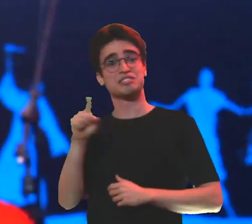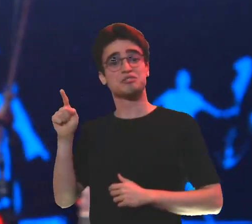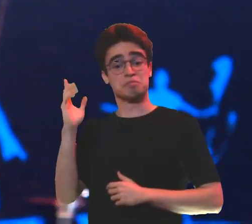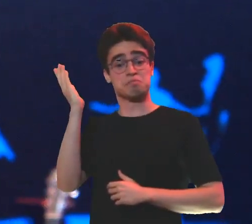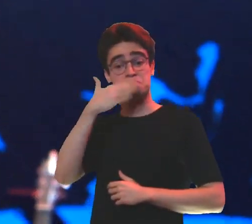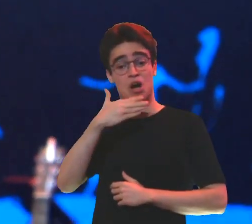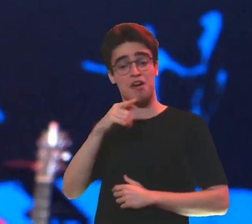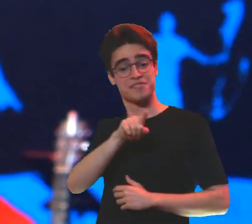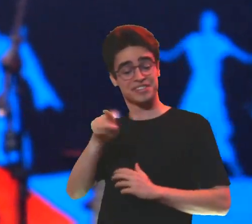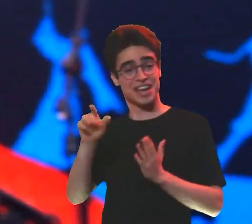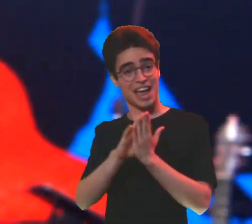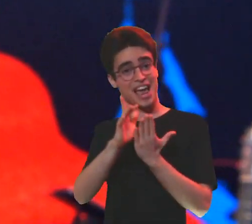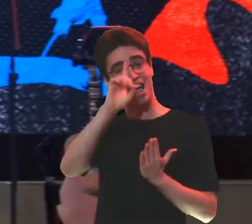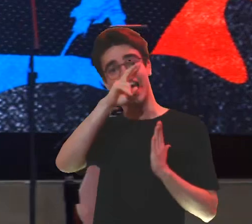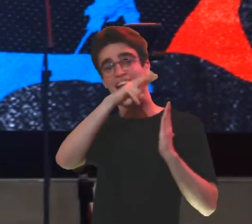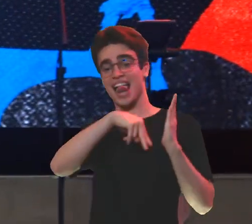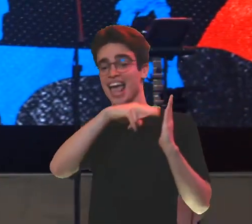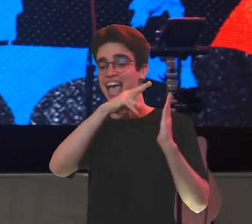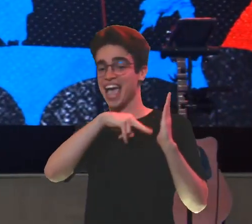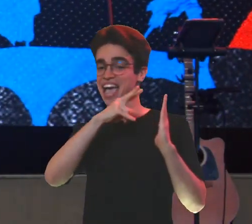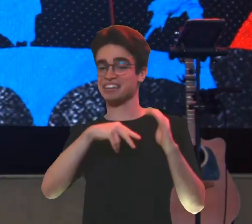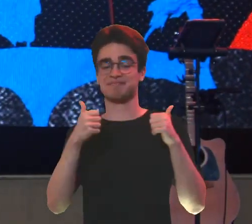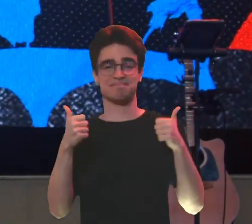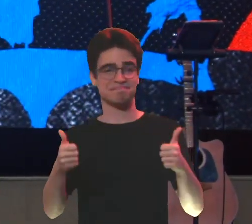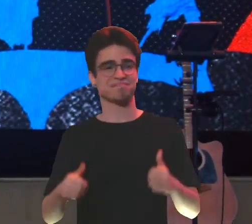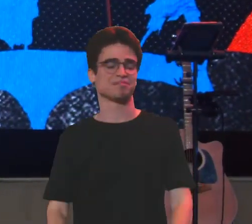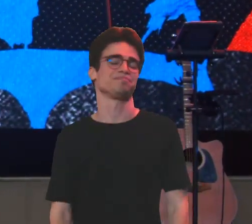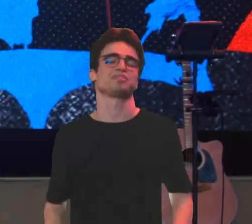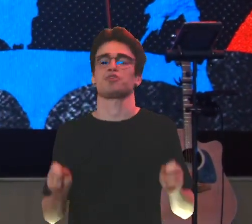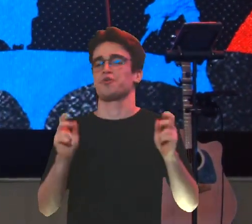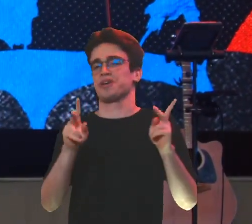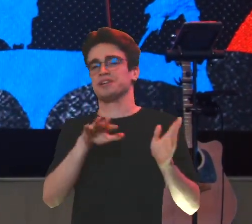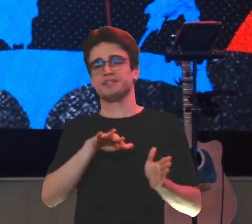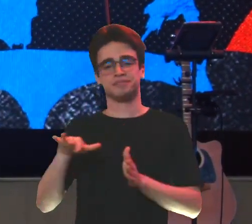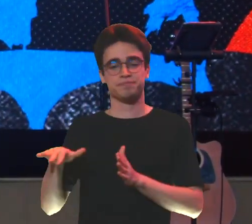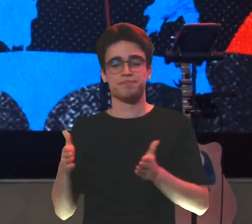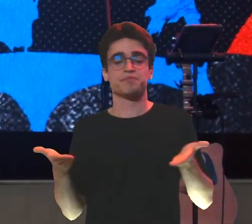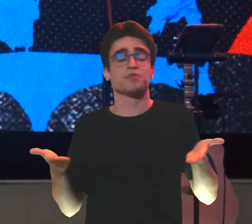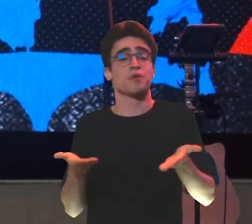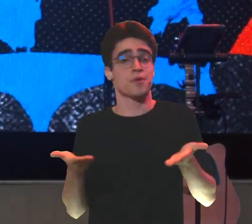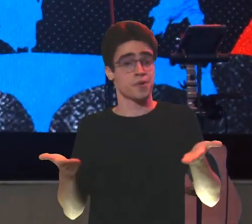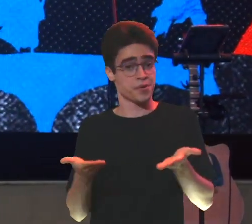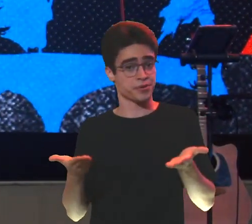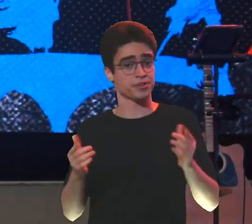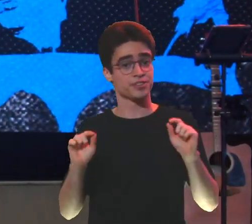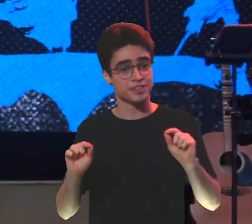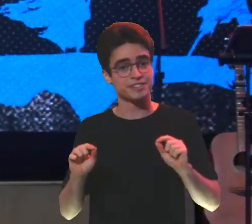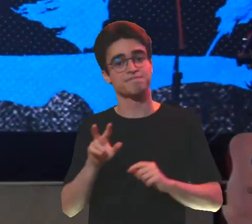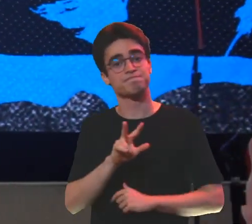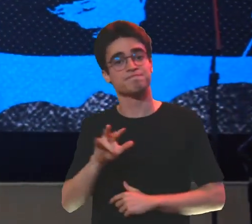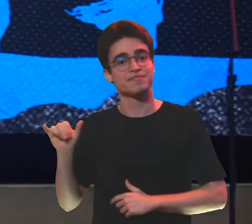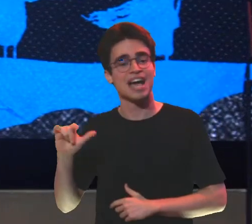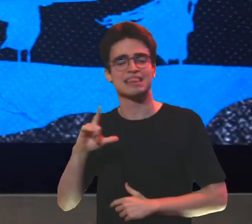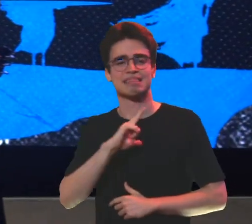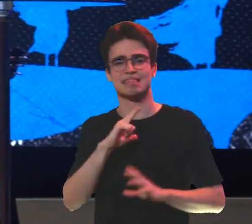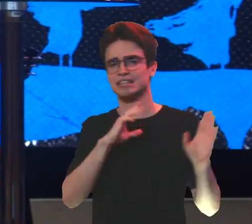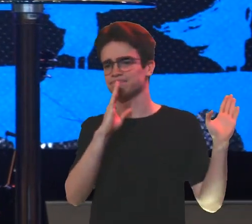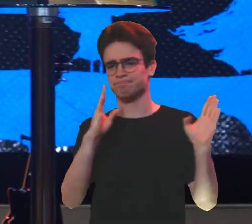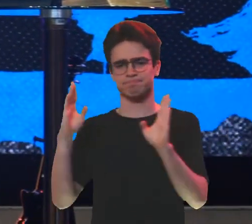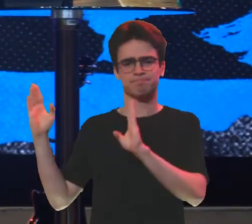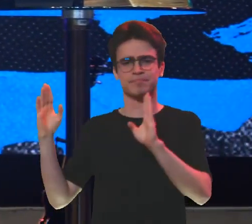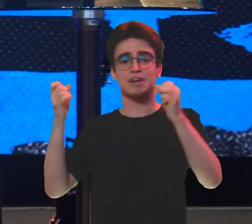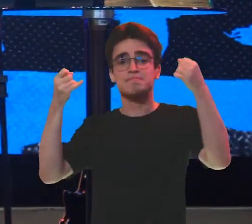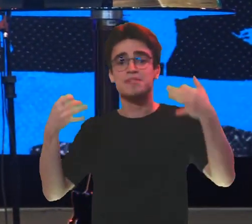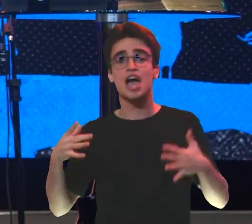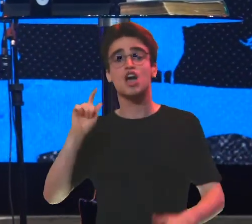eles estão lendo a Bíblia. Então hoje, a gente vai começar uma série para falar